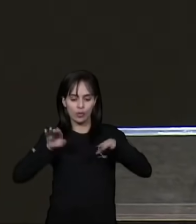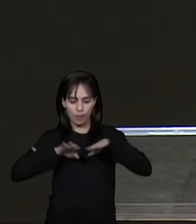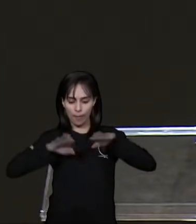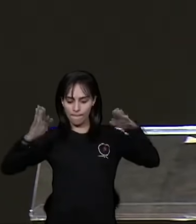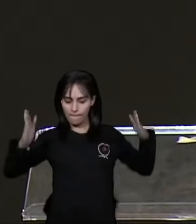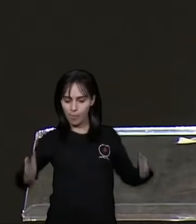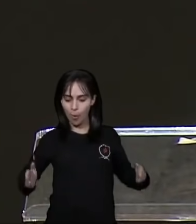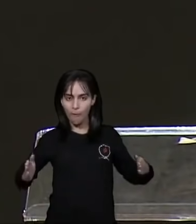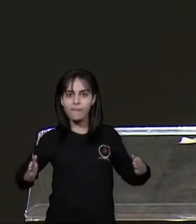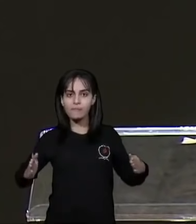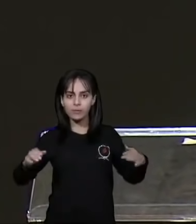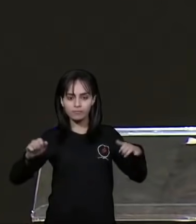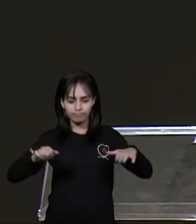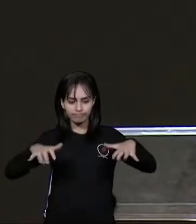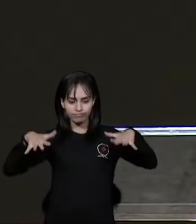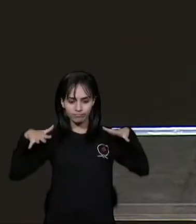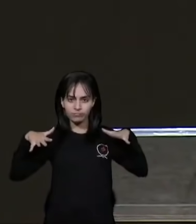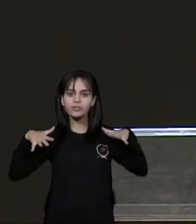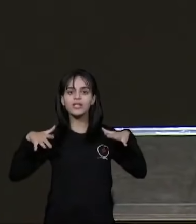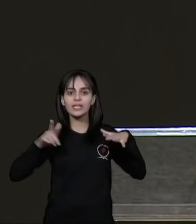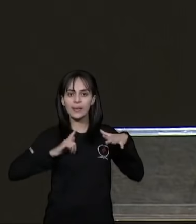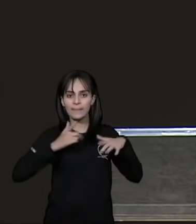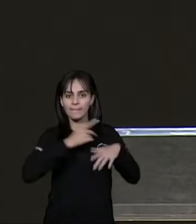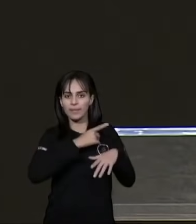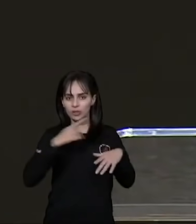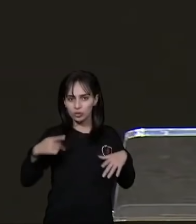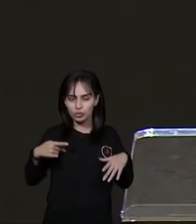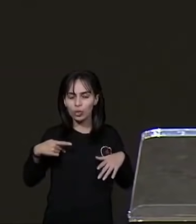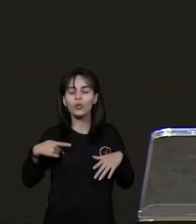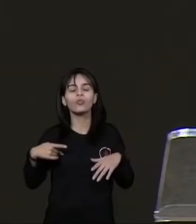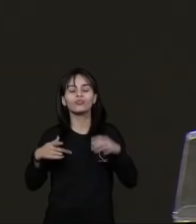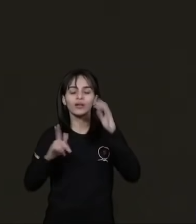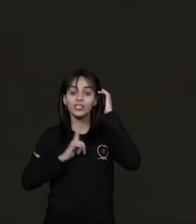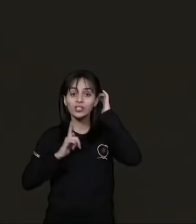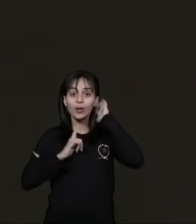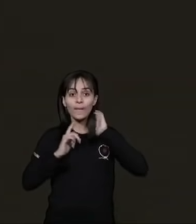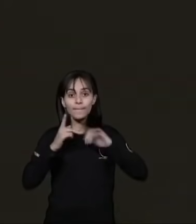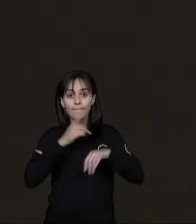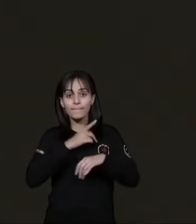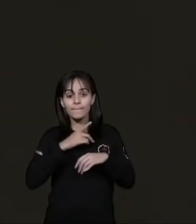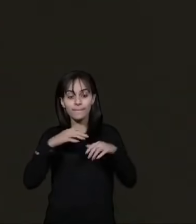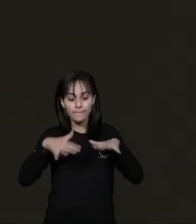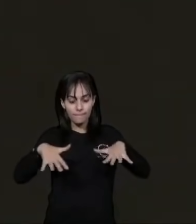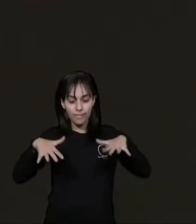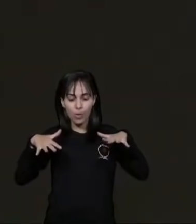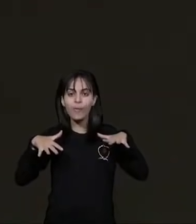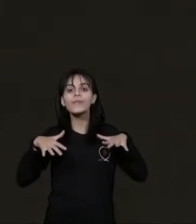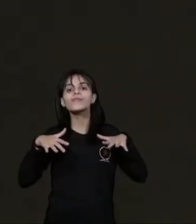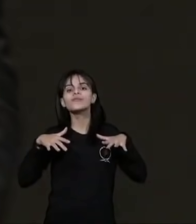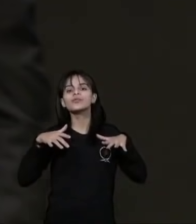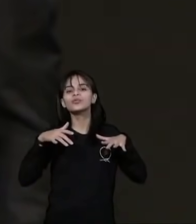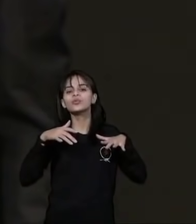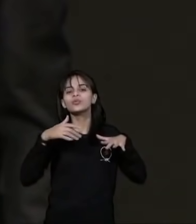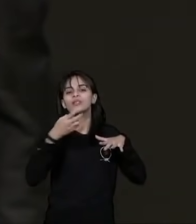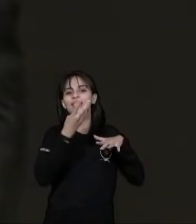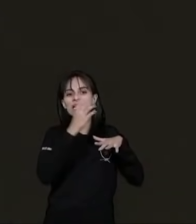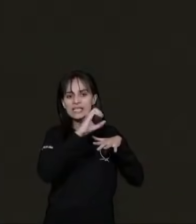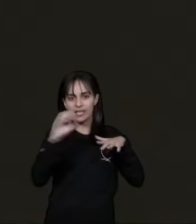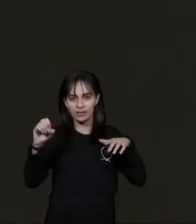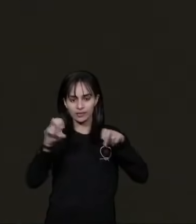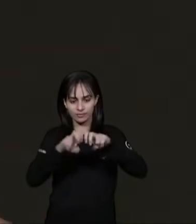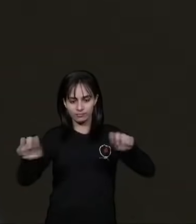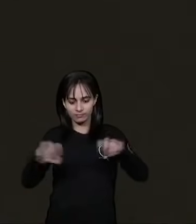né monumentais com pastor então ter um púlpito para mais de 300 com 6 filas